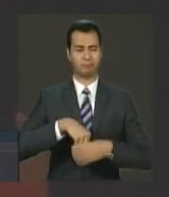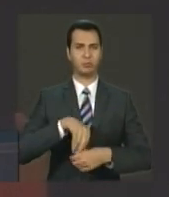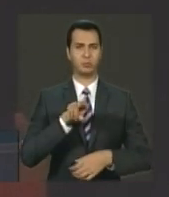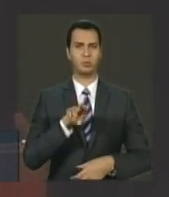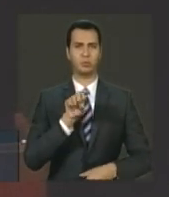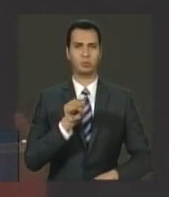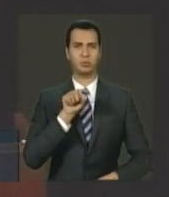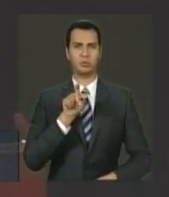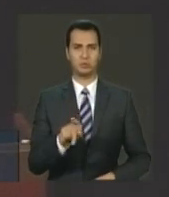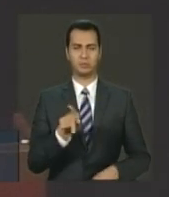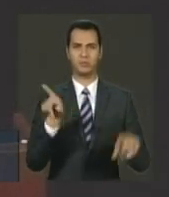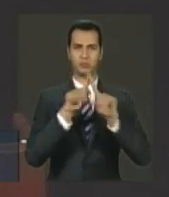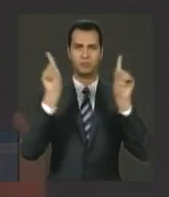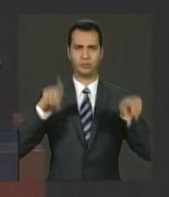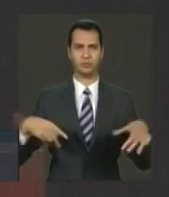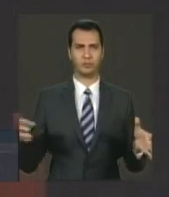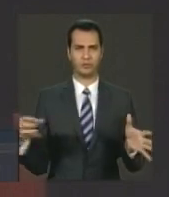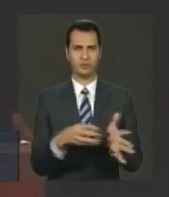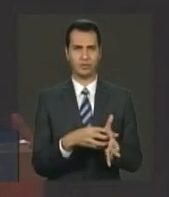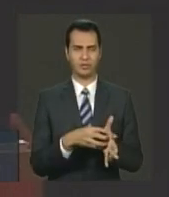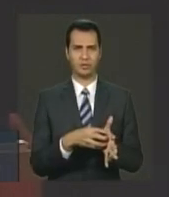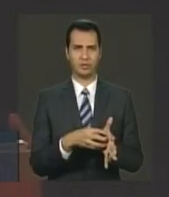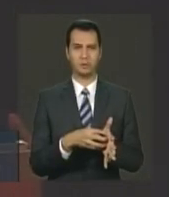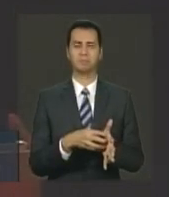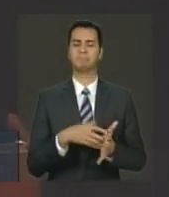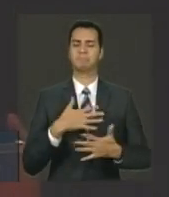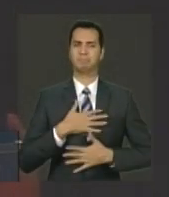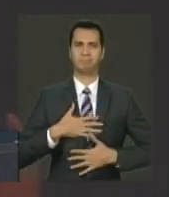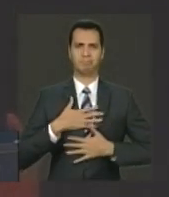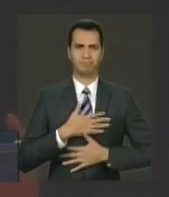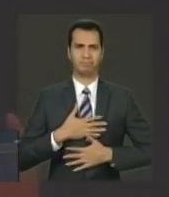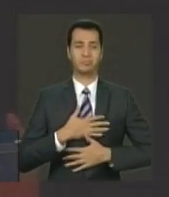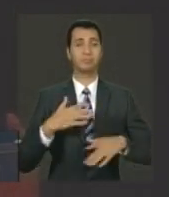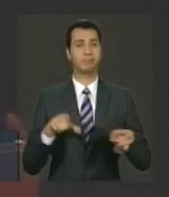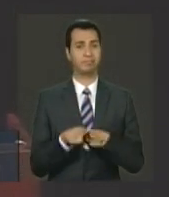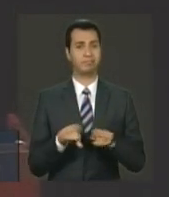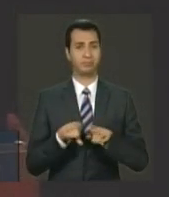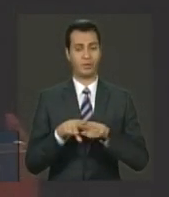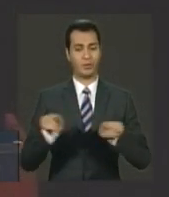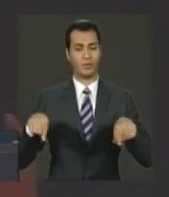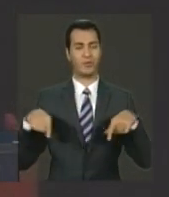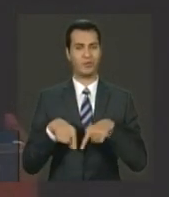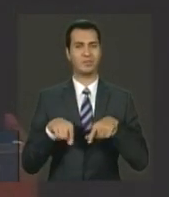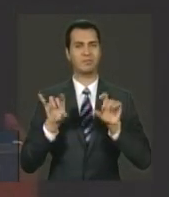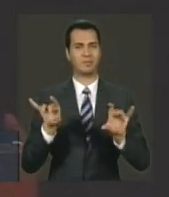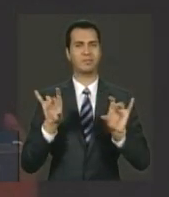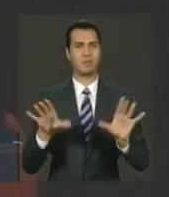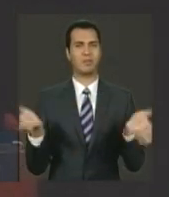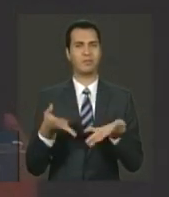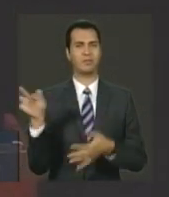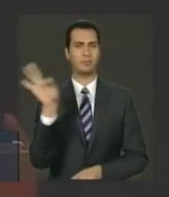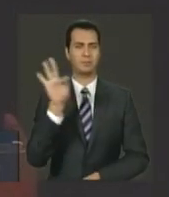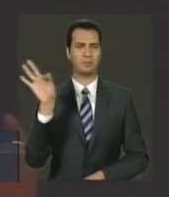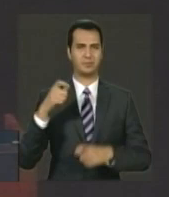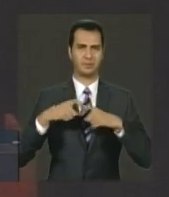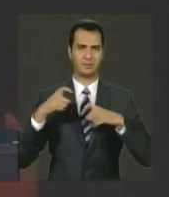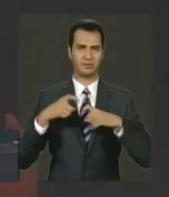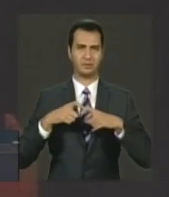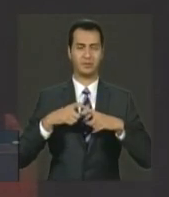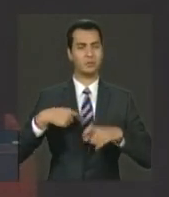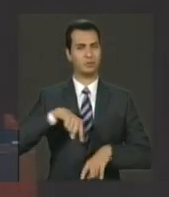Pertencer aos quadros da Faculdade de Medicina que agora inicia sua